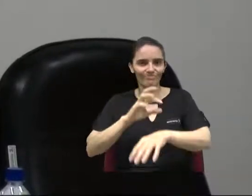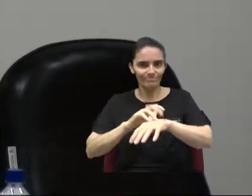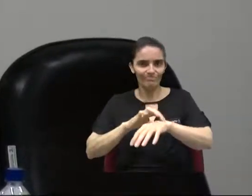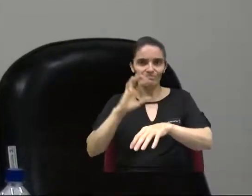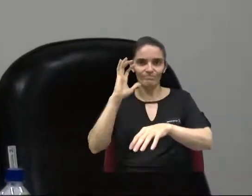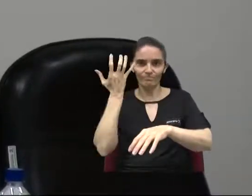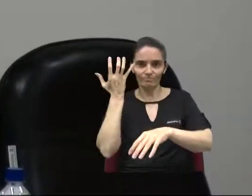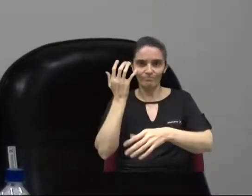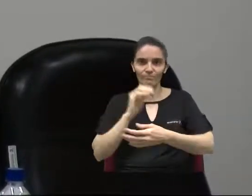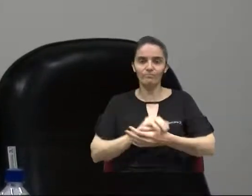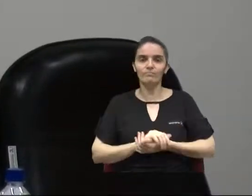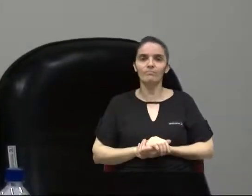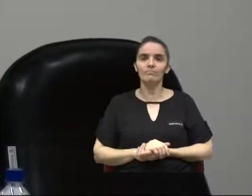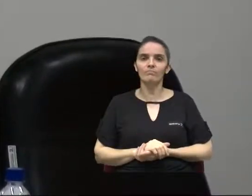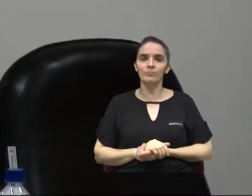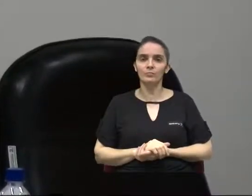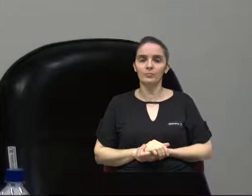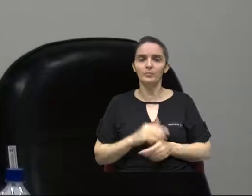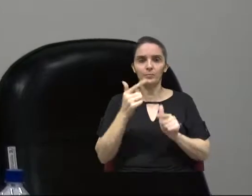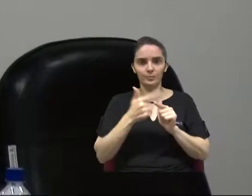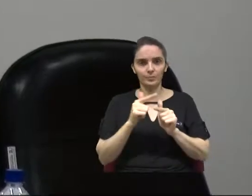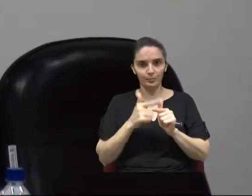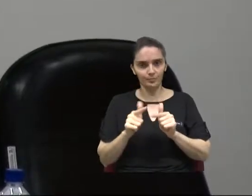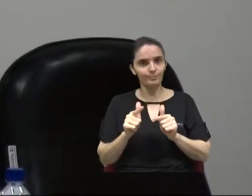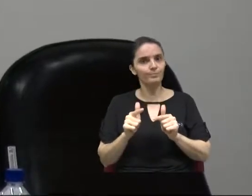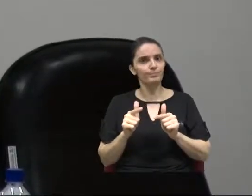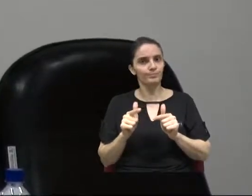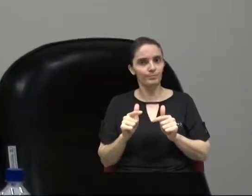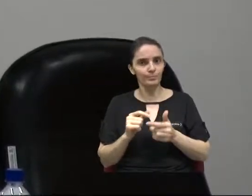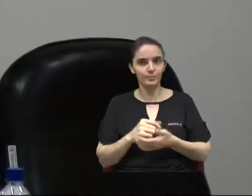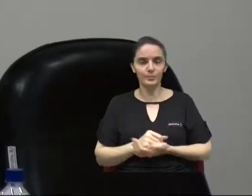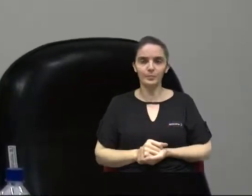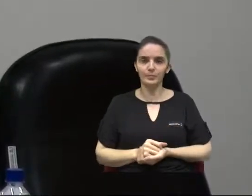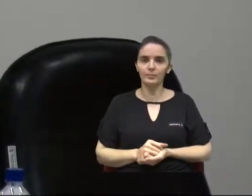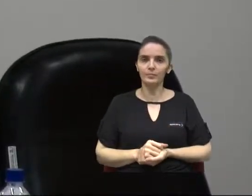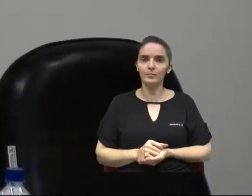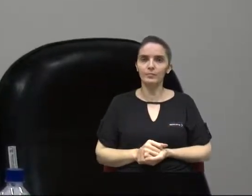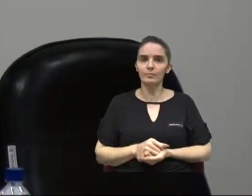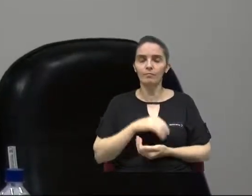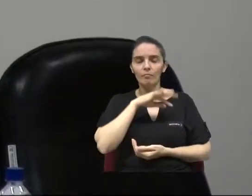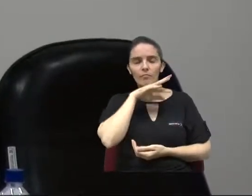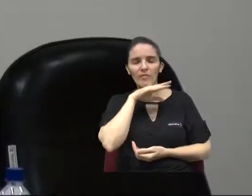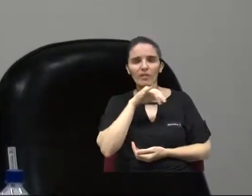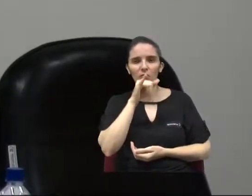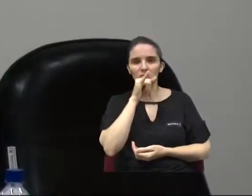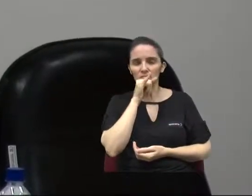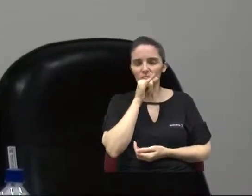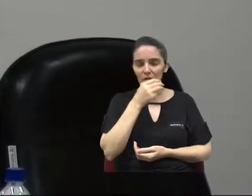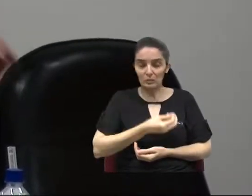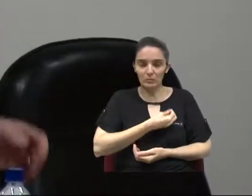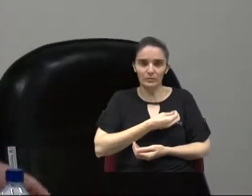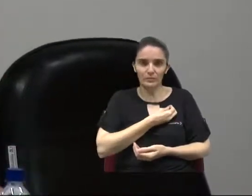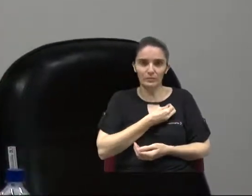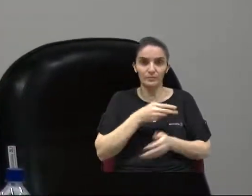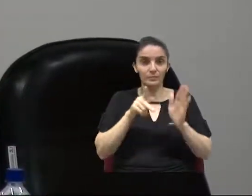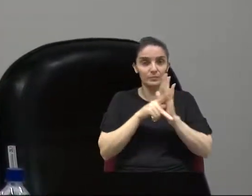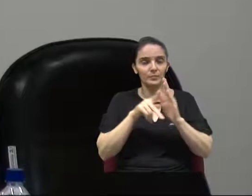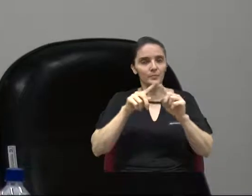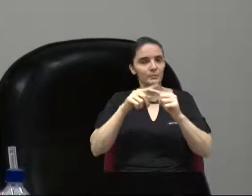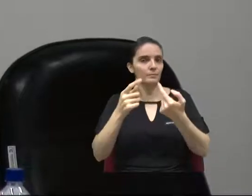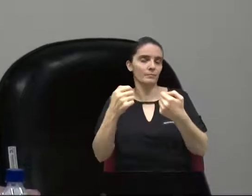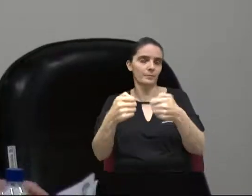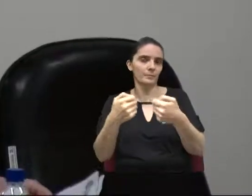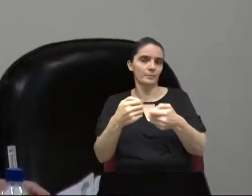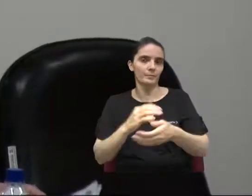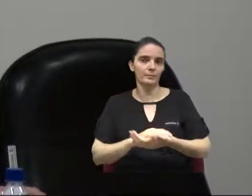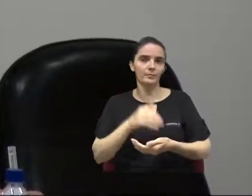eles possam ser picados, vão ter problema sério. É ruim usar exemplo da gente, mas a gente acaba usando, não tem como. E